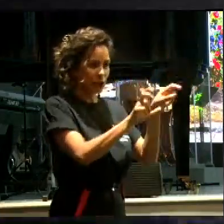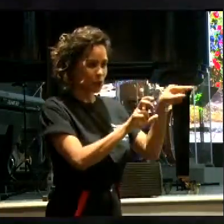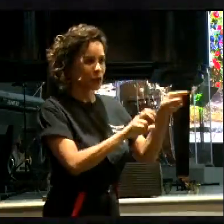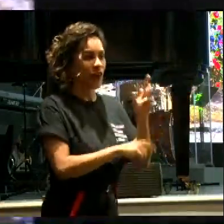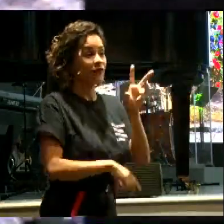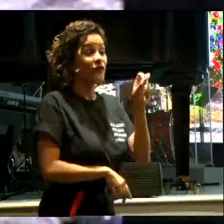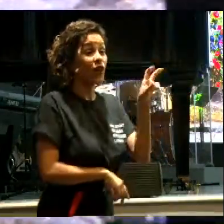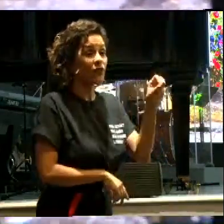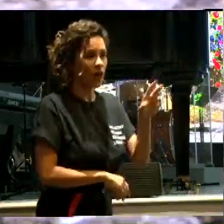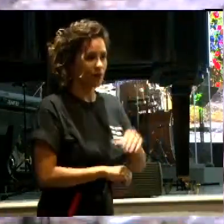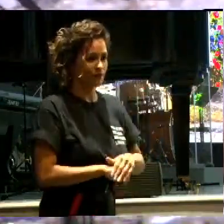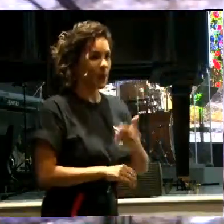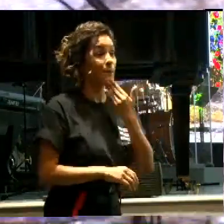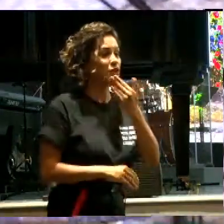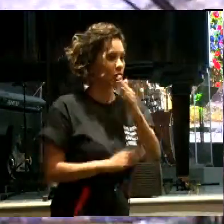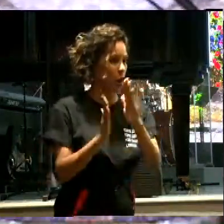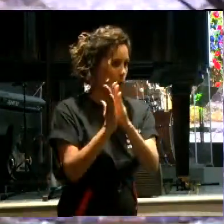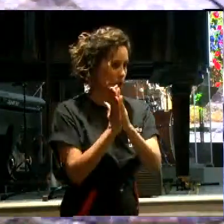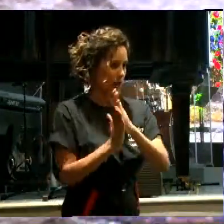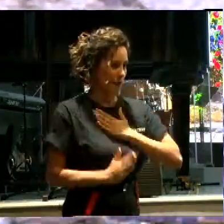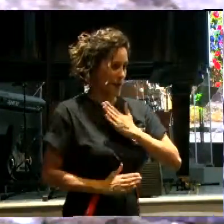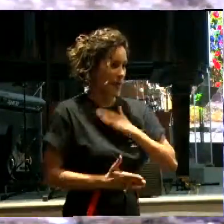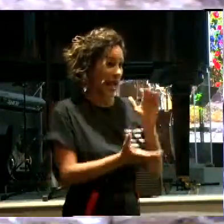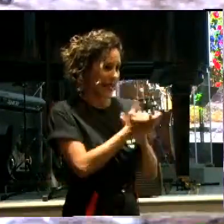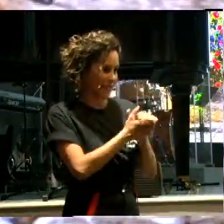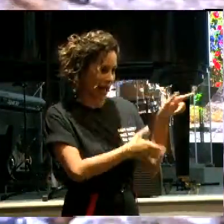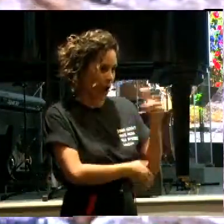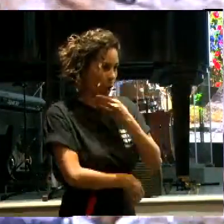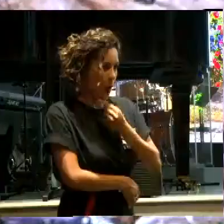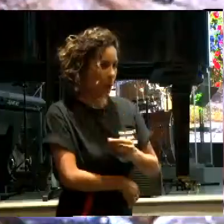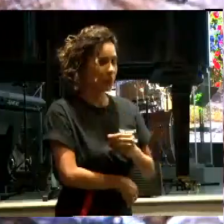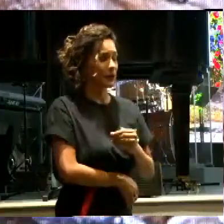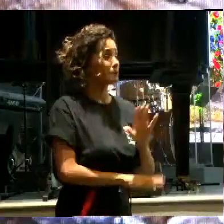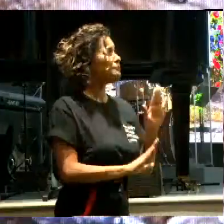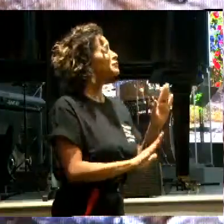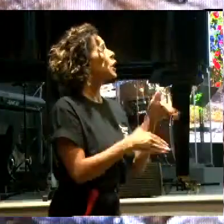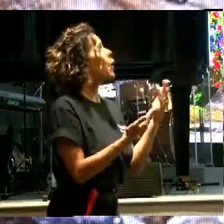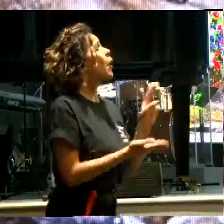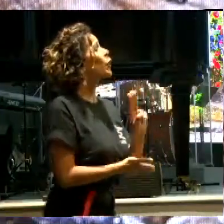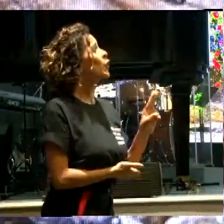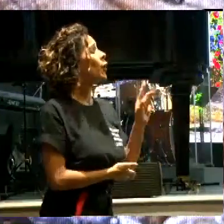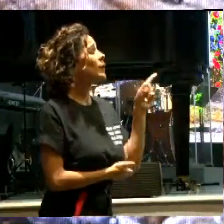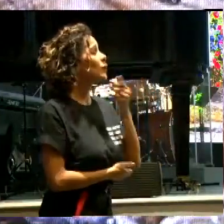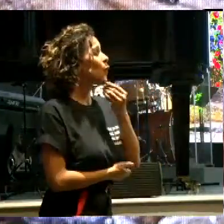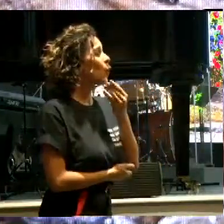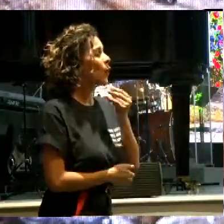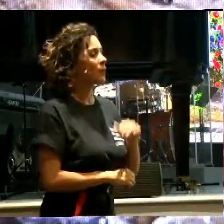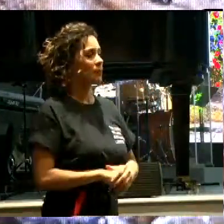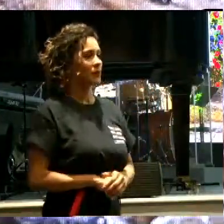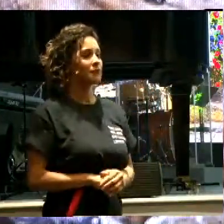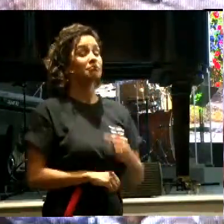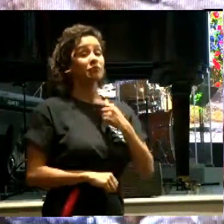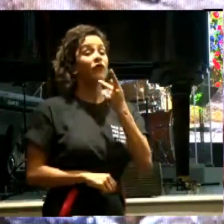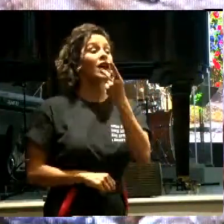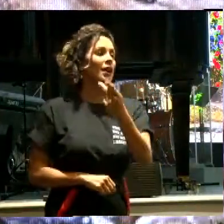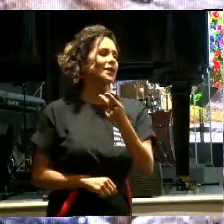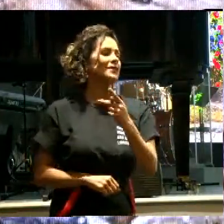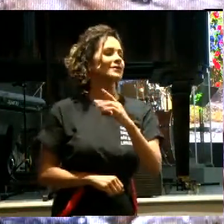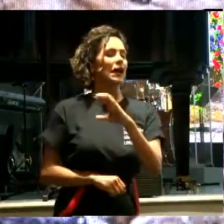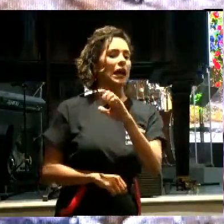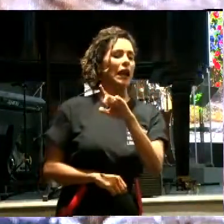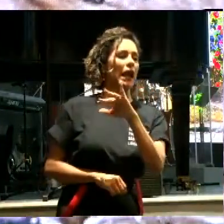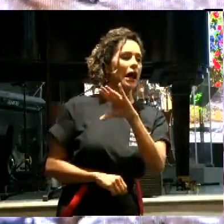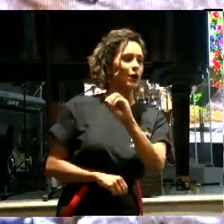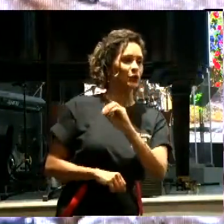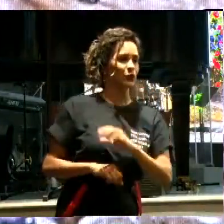falou, tá, mas qual é o nome do rapaz? A gente vai orar. E falei, sabe aquele rapaz assim que todo mundo diz,